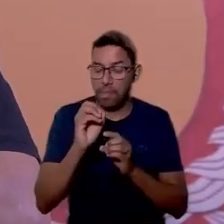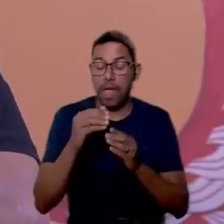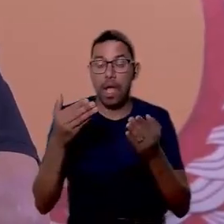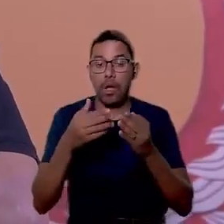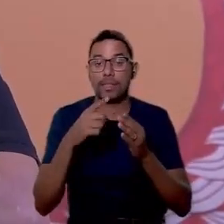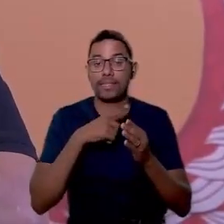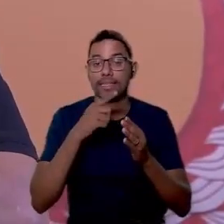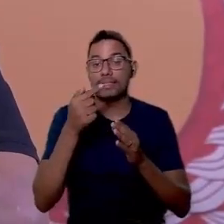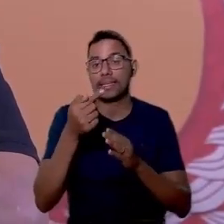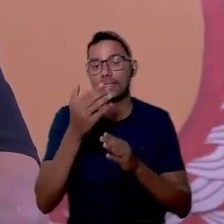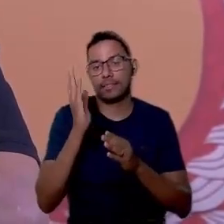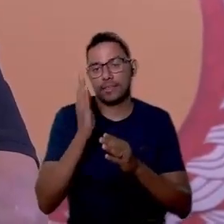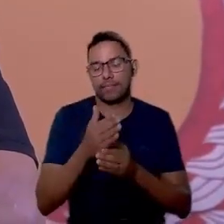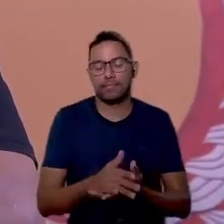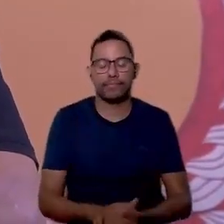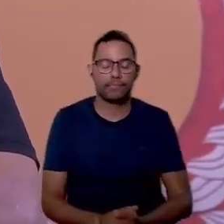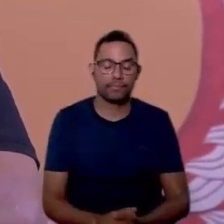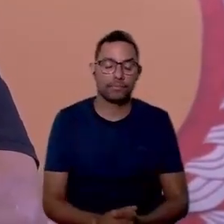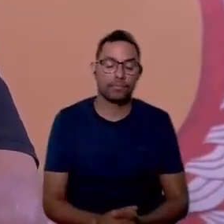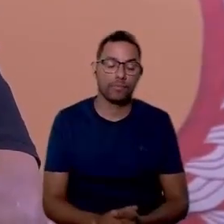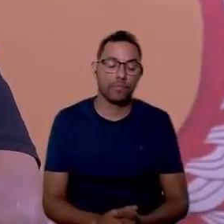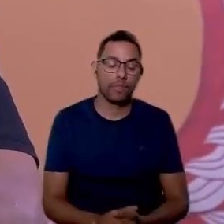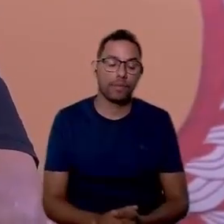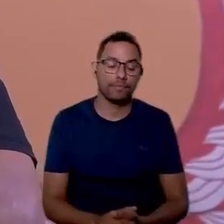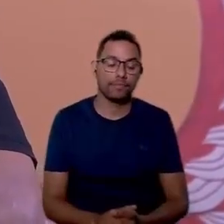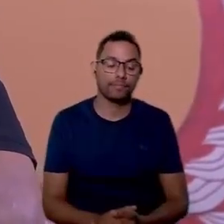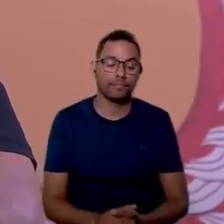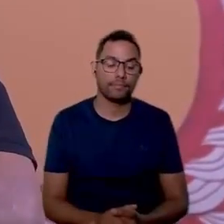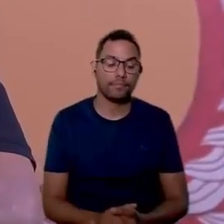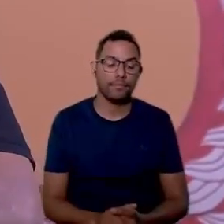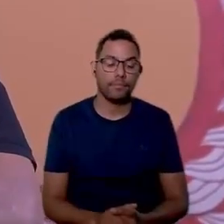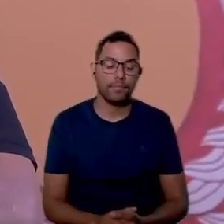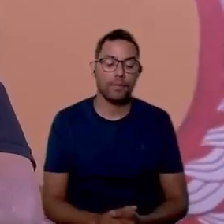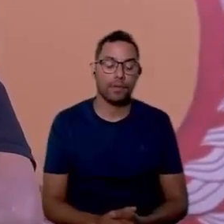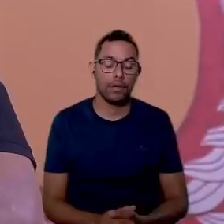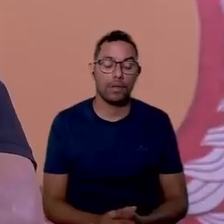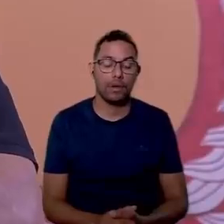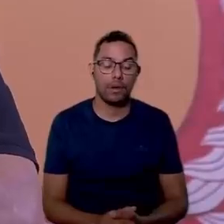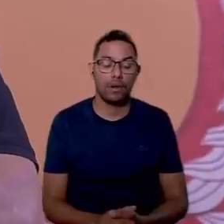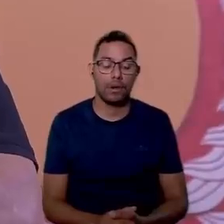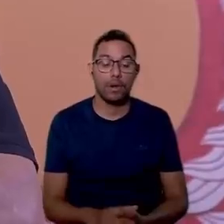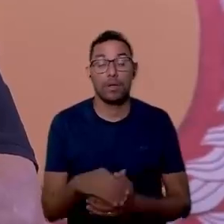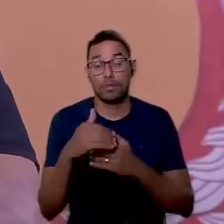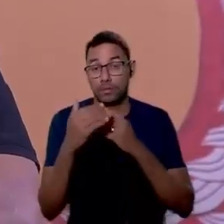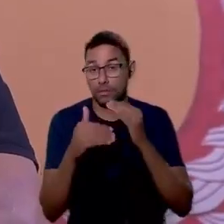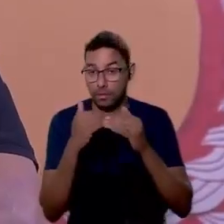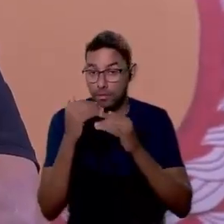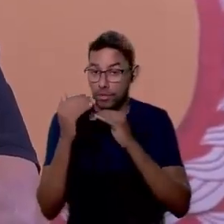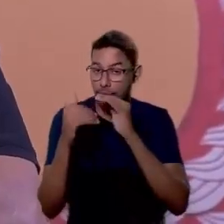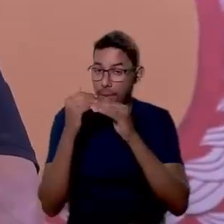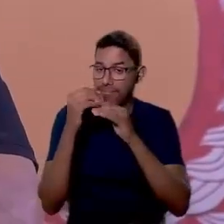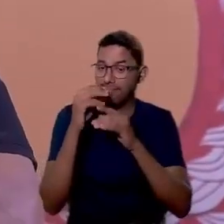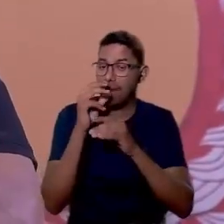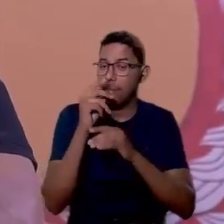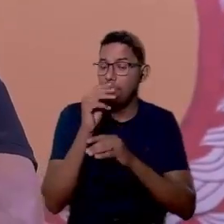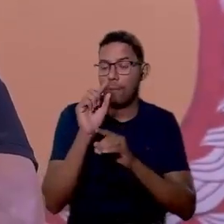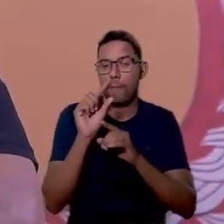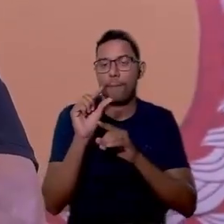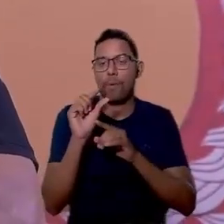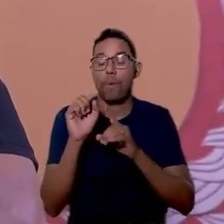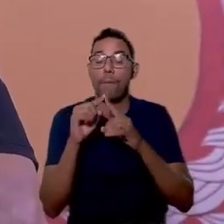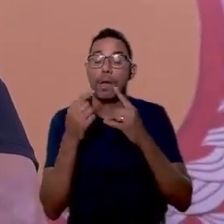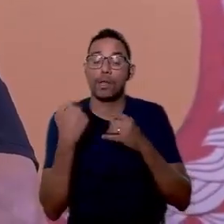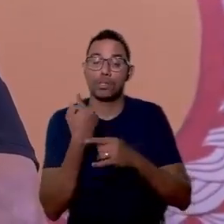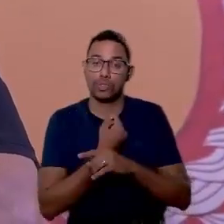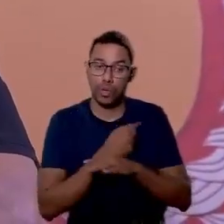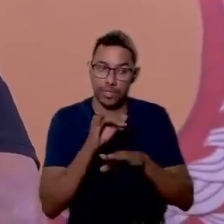várias linguagens artísticas. Então, esse processo ele é um processo de indução e é um processo lento, e a gente montou uma estratégia, como a Sueli disse, a